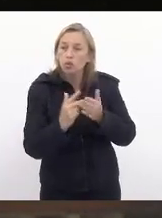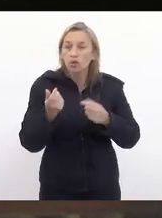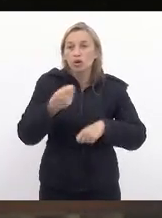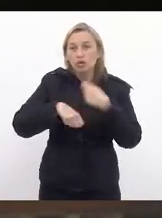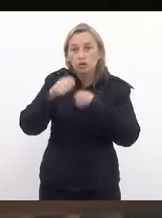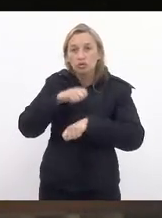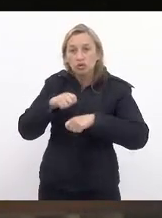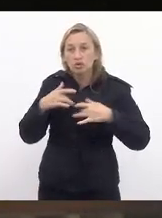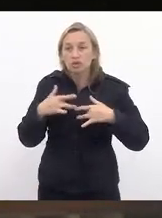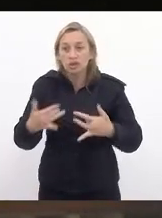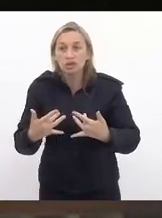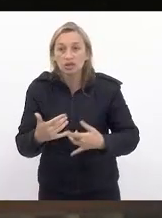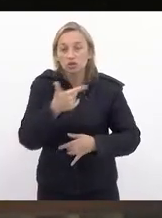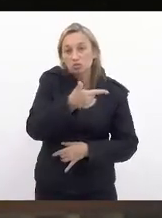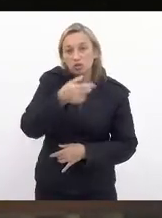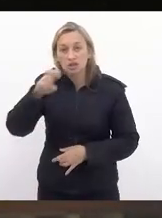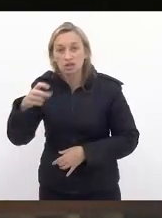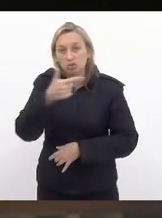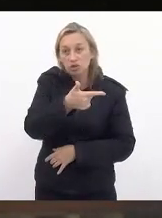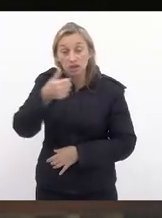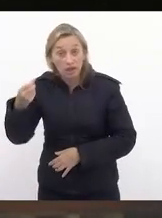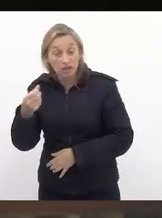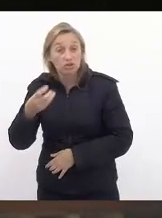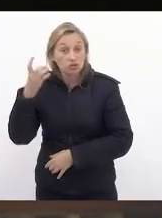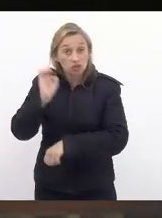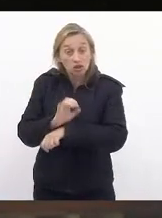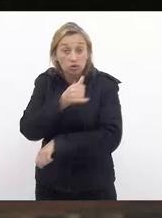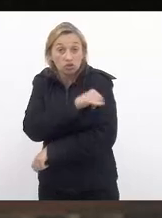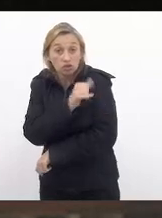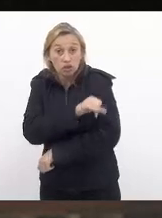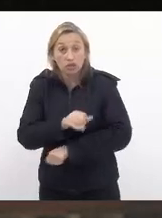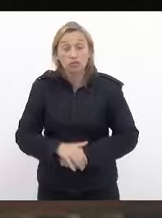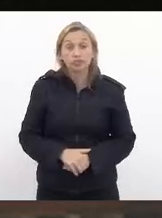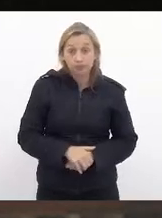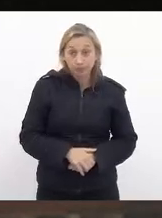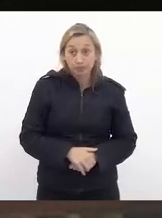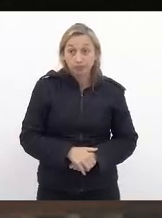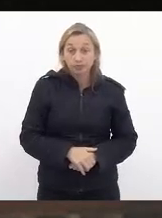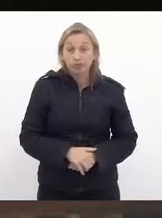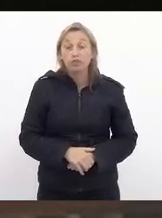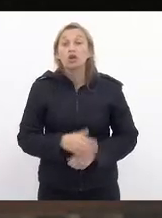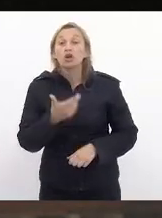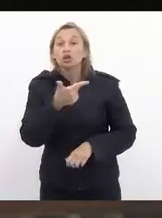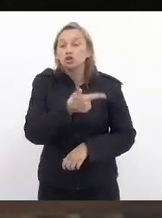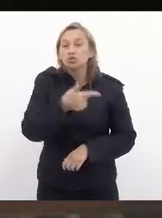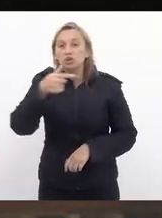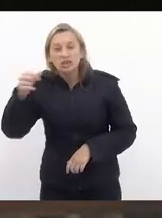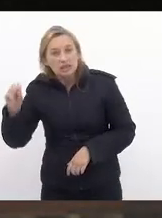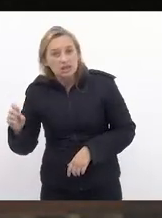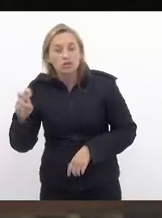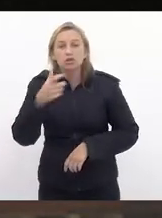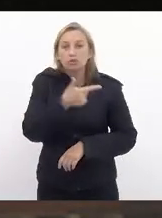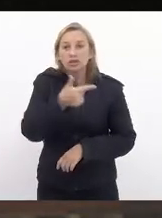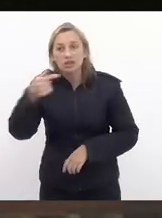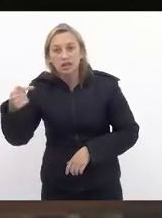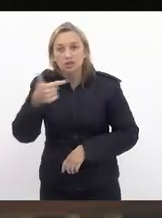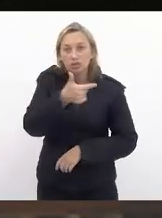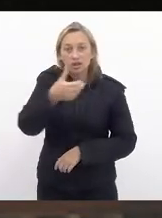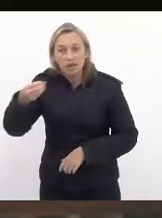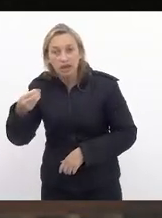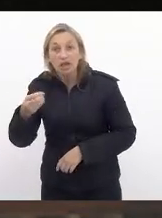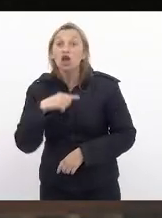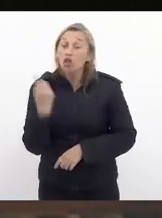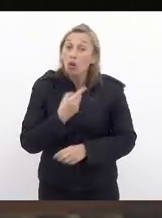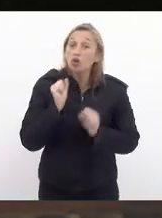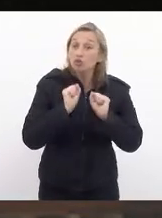de 2005 a 2010 aqui no estado do Rio de Janeiro 2005 2007 e 2010 e